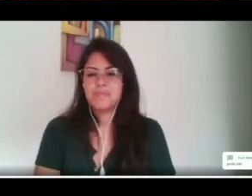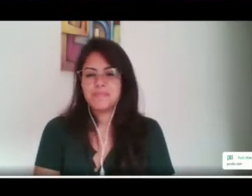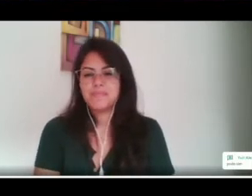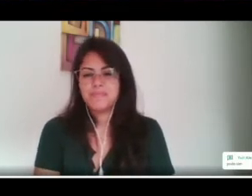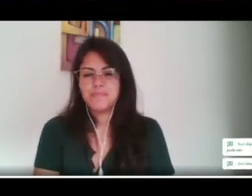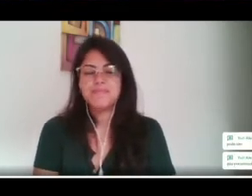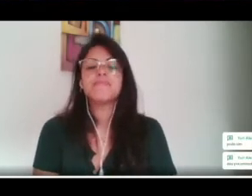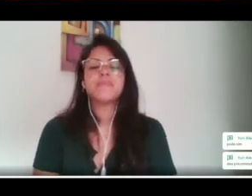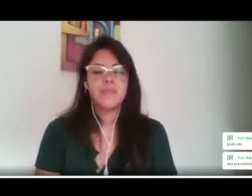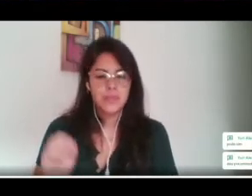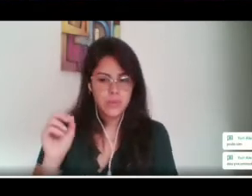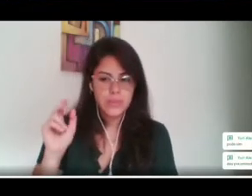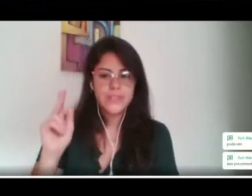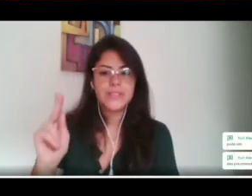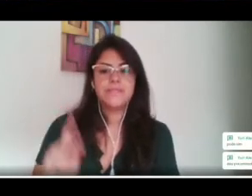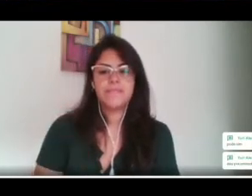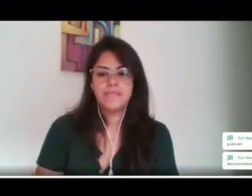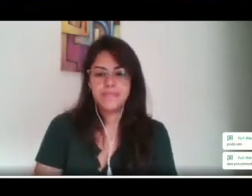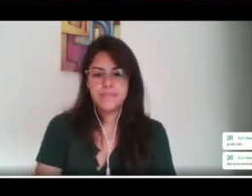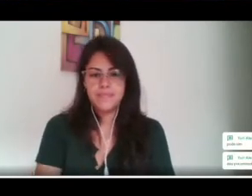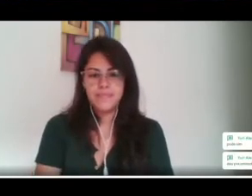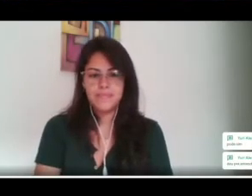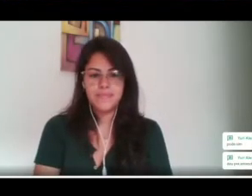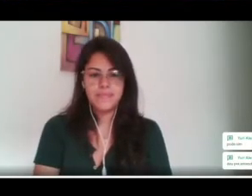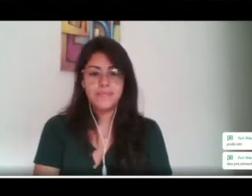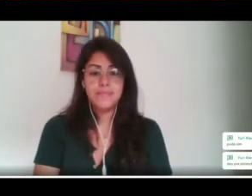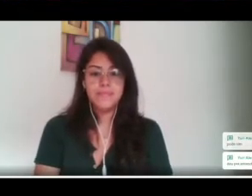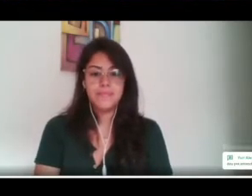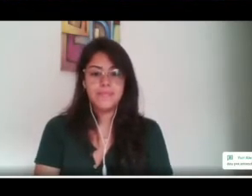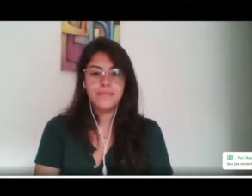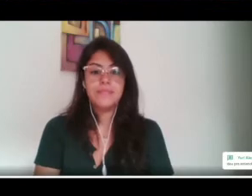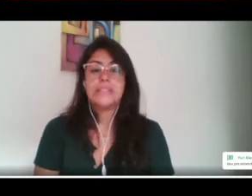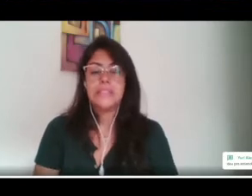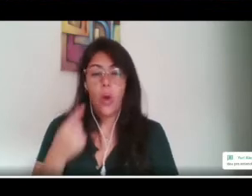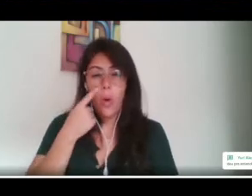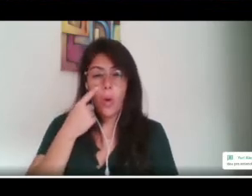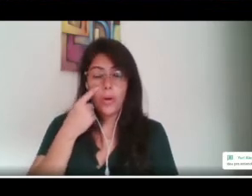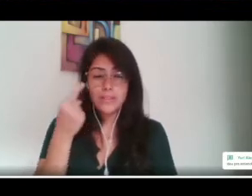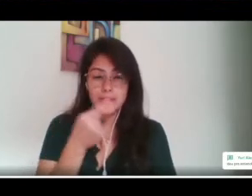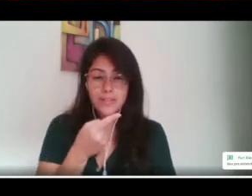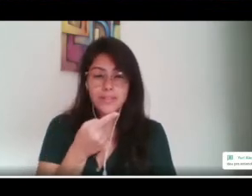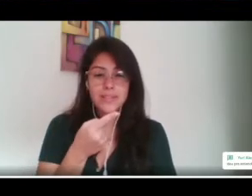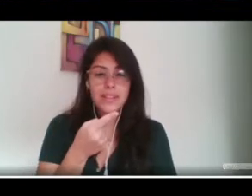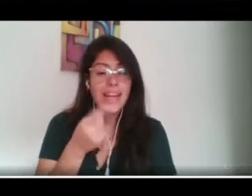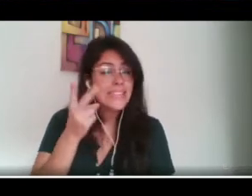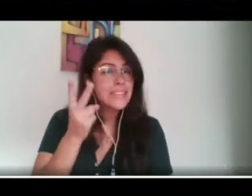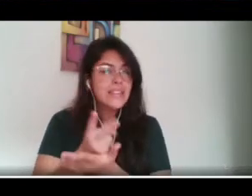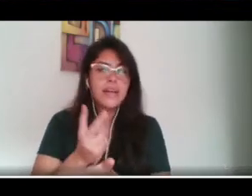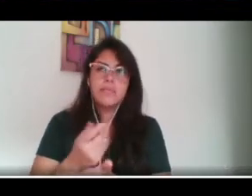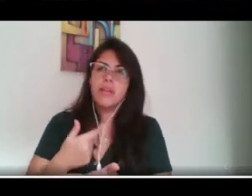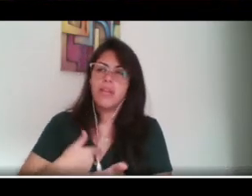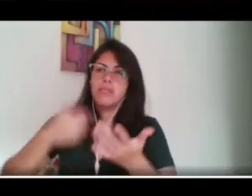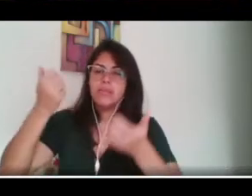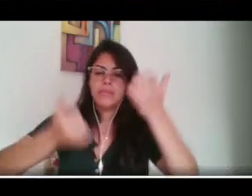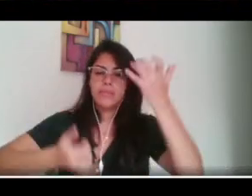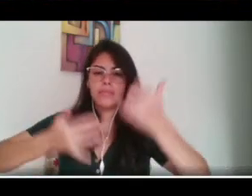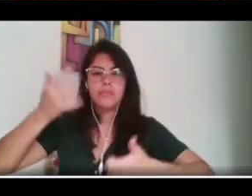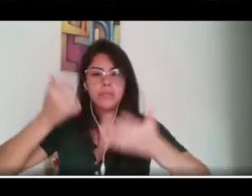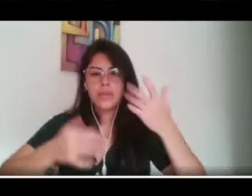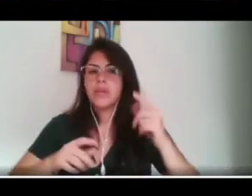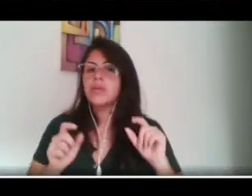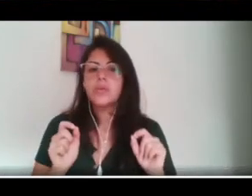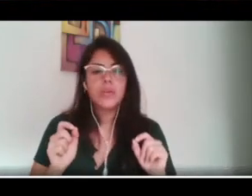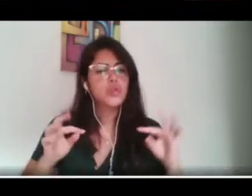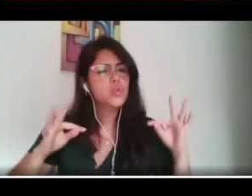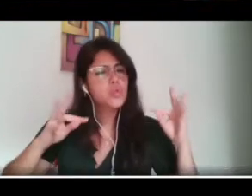Beleza. Então, gente, observem aqui, ó, que para tudo que eu falei, né, para tudo que eu